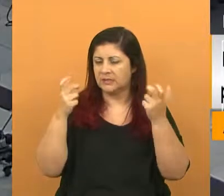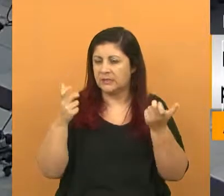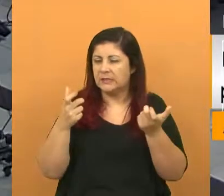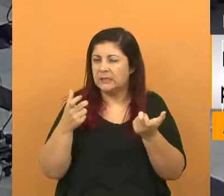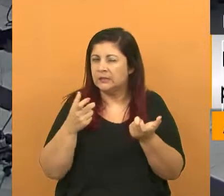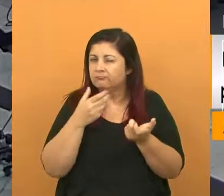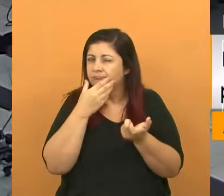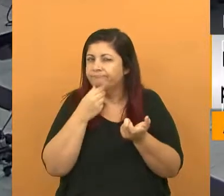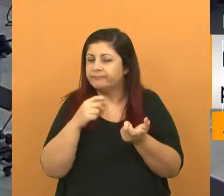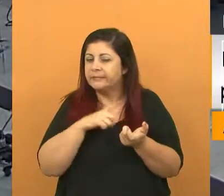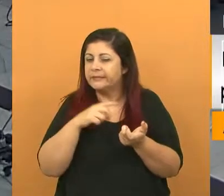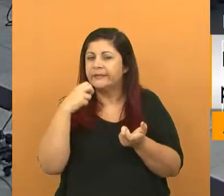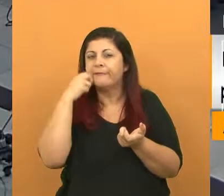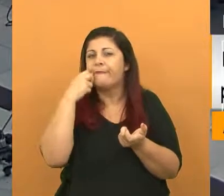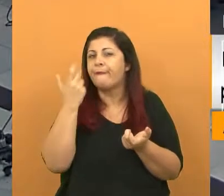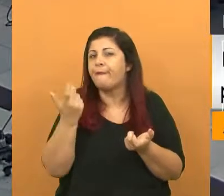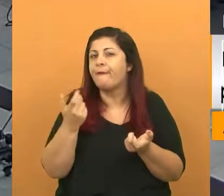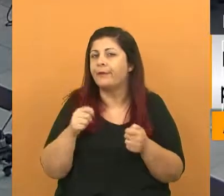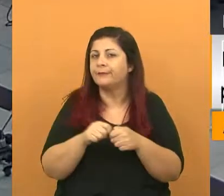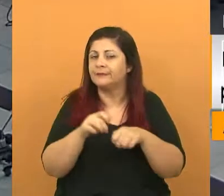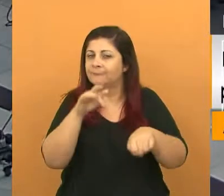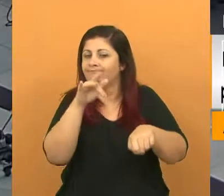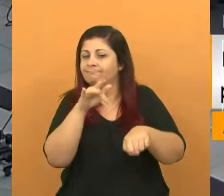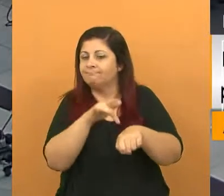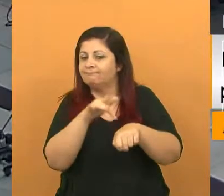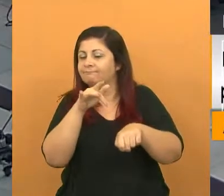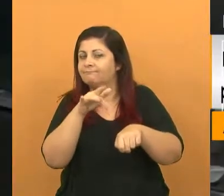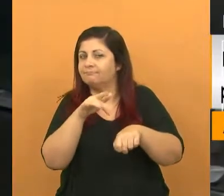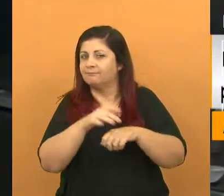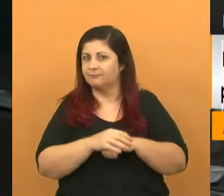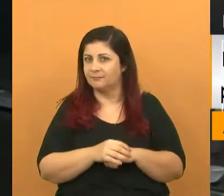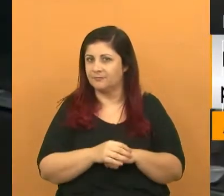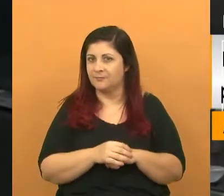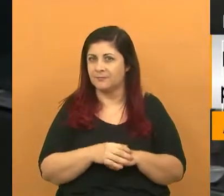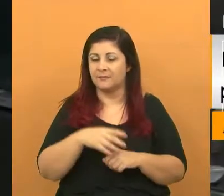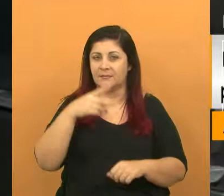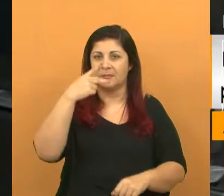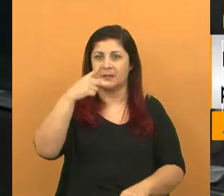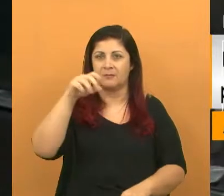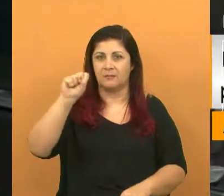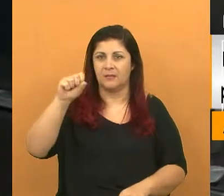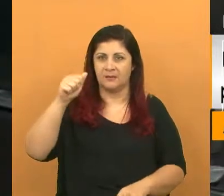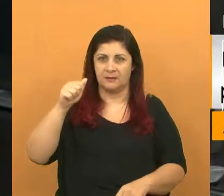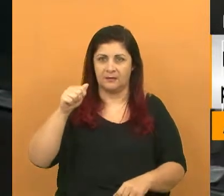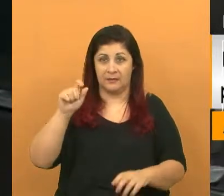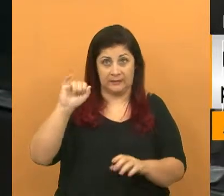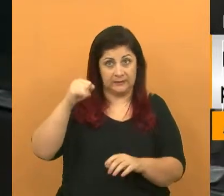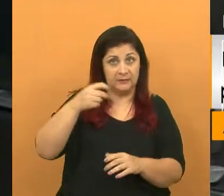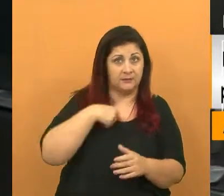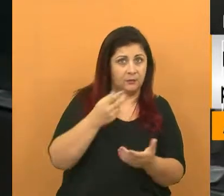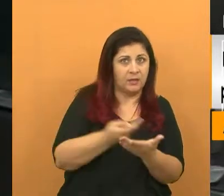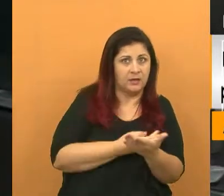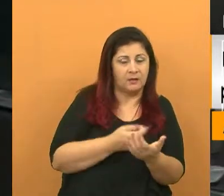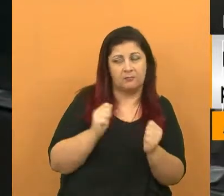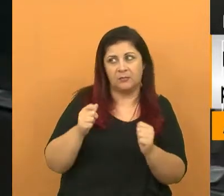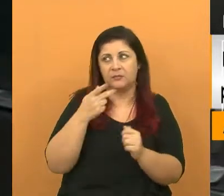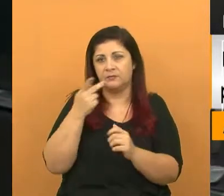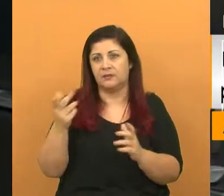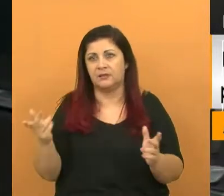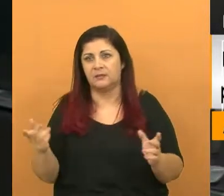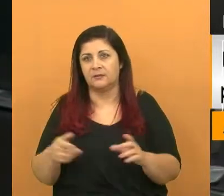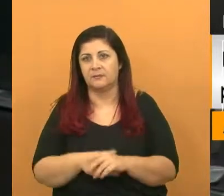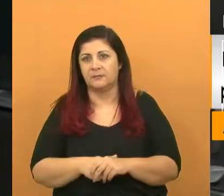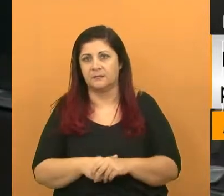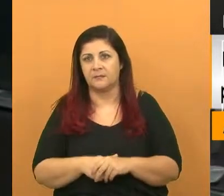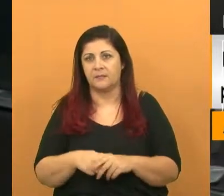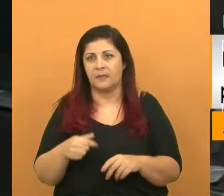vergonha, realmente, dos homens em estar fazendo um exame de toque, que é essencial. O PSA, me corrija se eu estiver errado, os médicos, eu sou bióloga, né, analista,